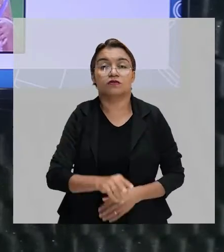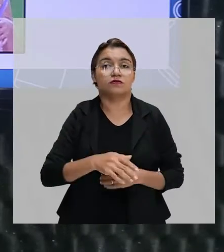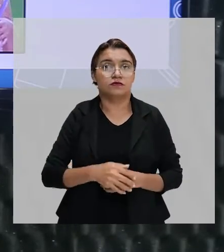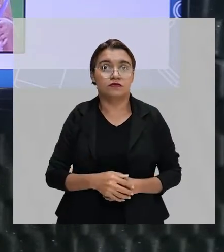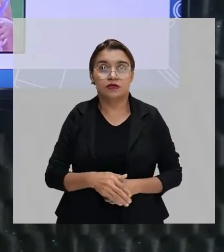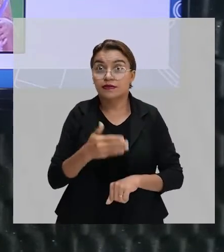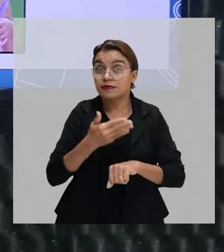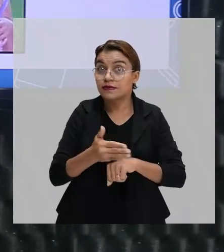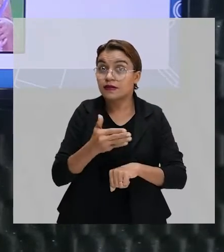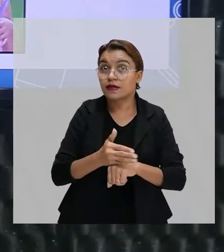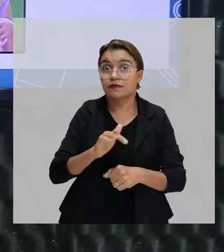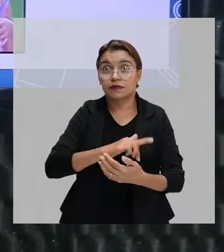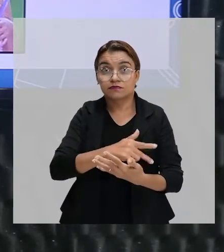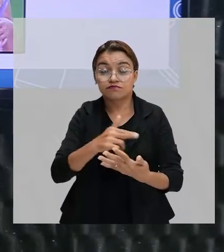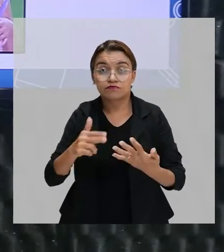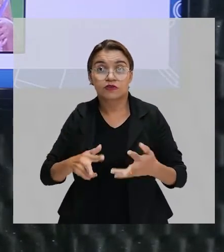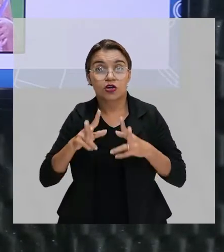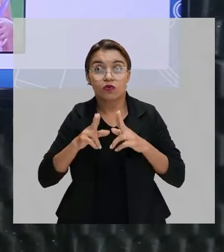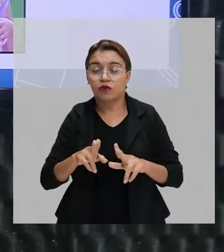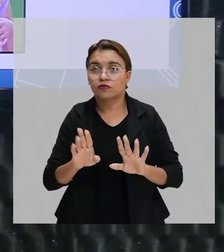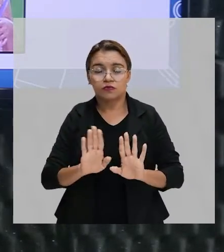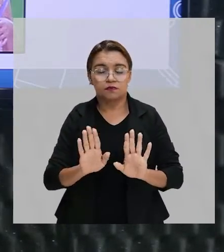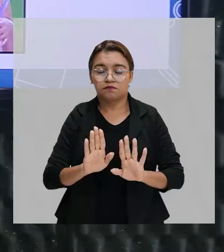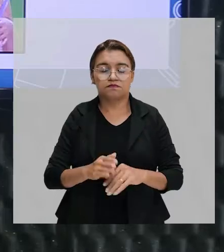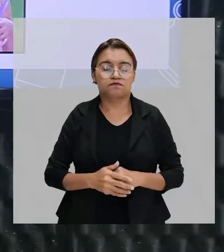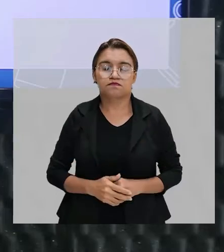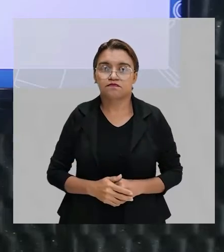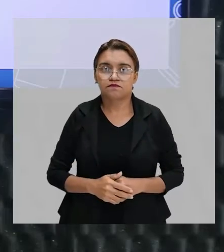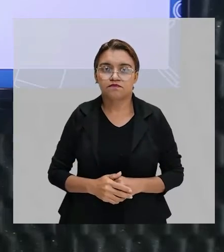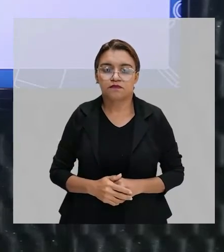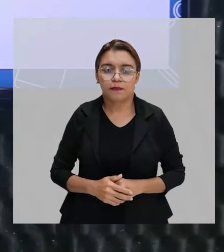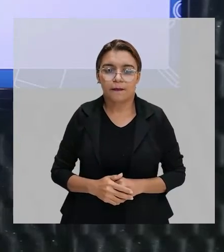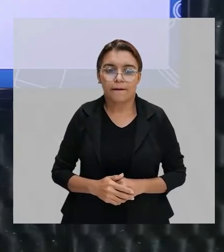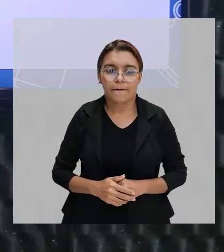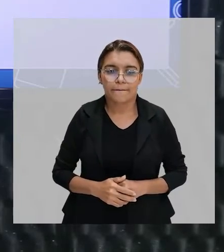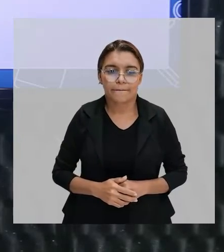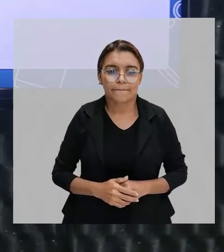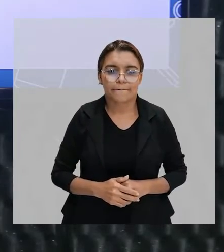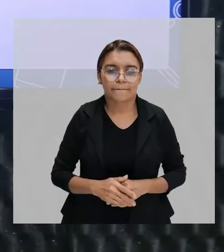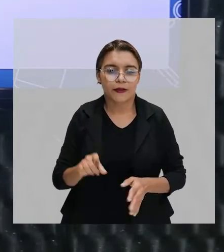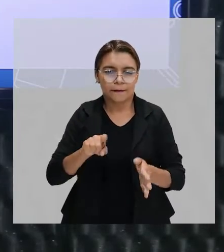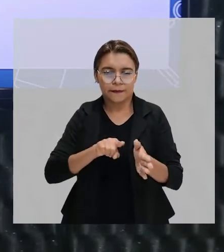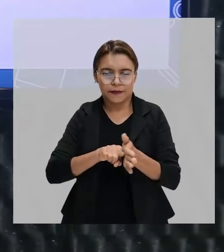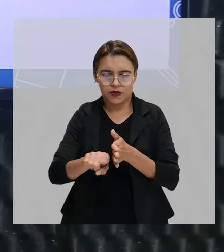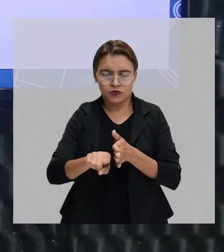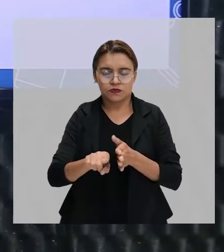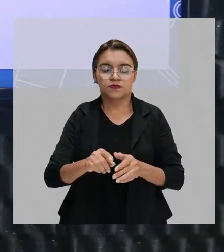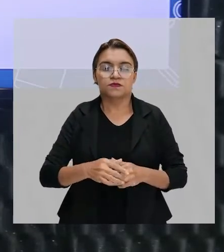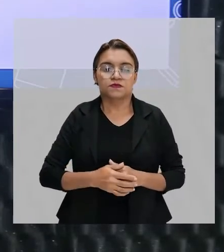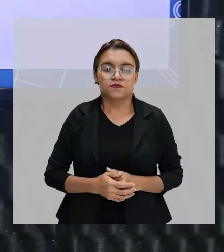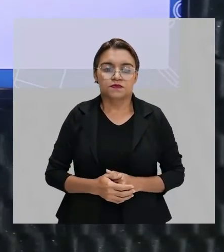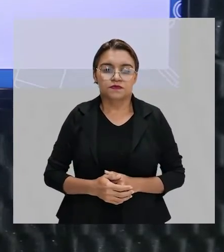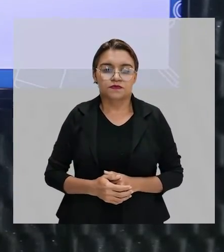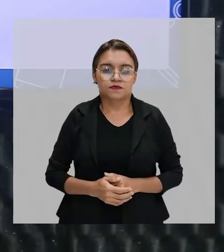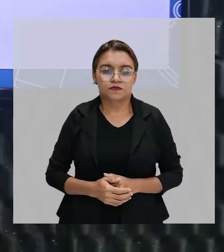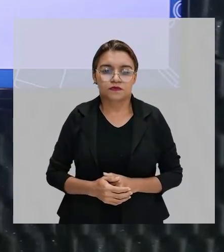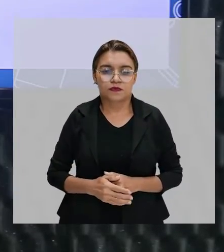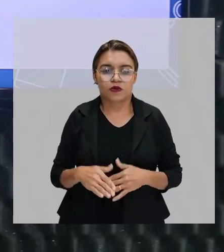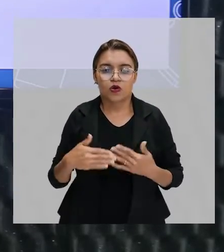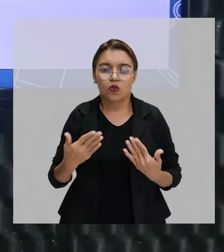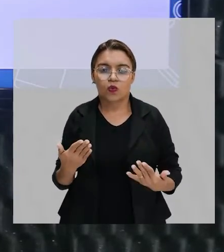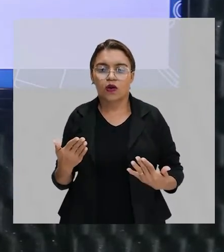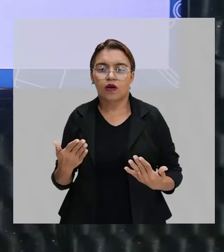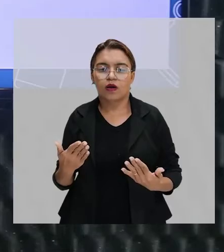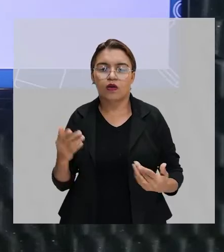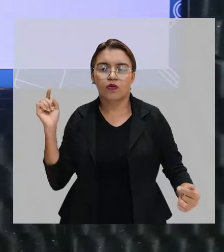executar mesmo a sério treinamento porque outros fatores influenciam bom então vamos para uma questão aqui rapidinho Qual o